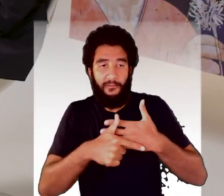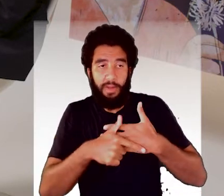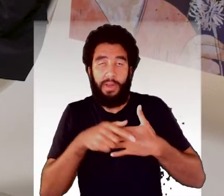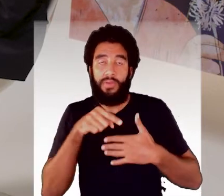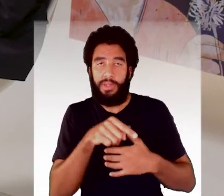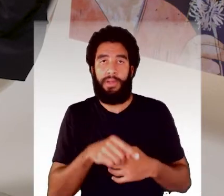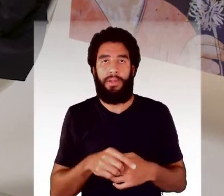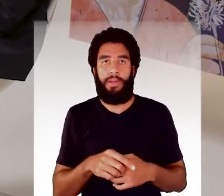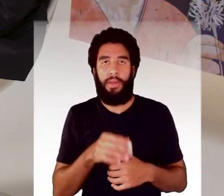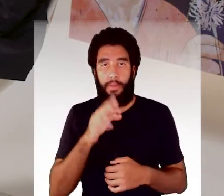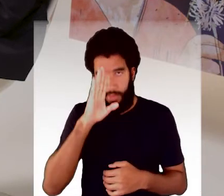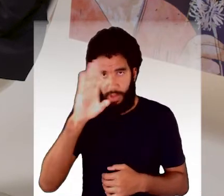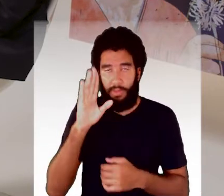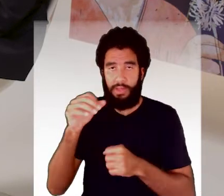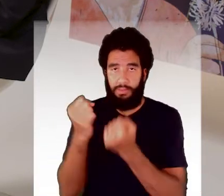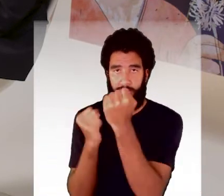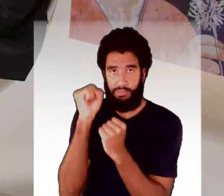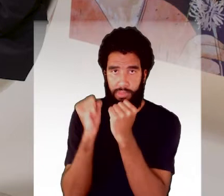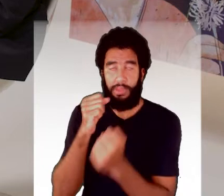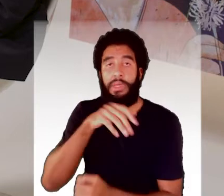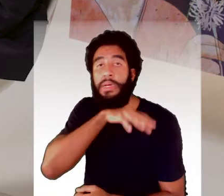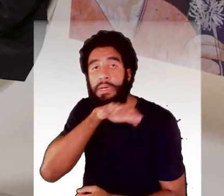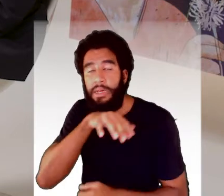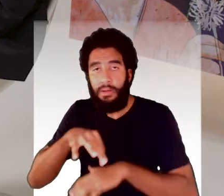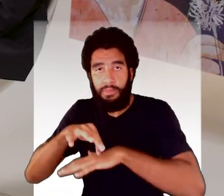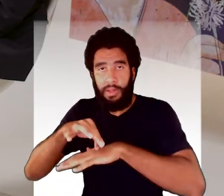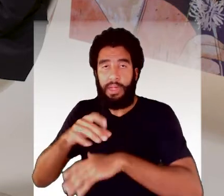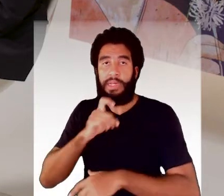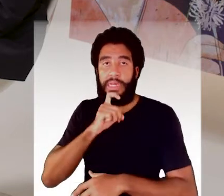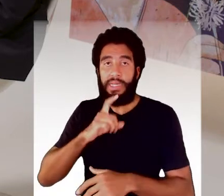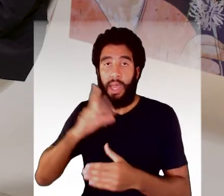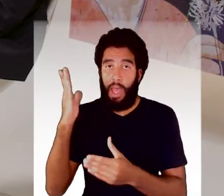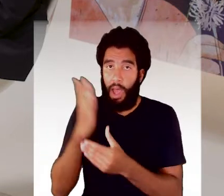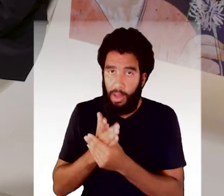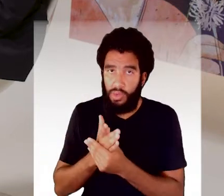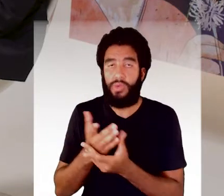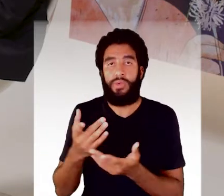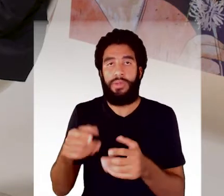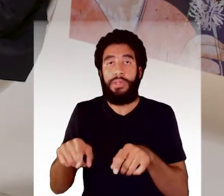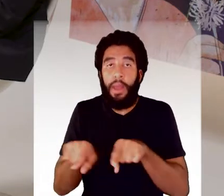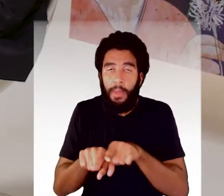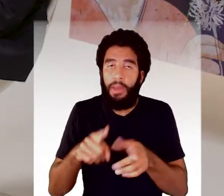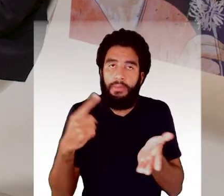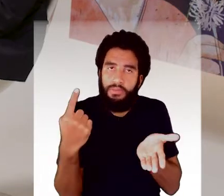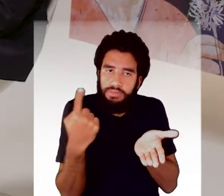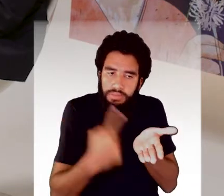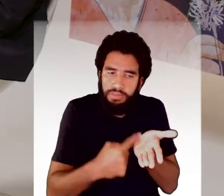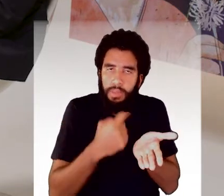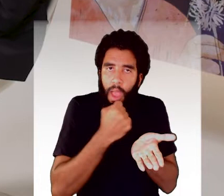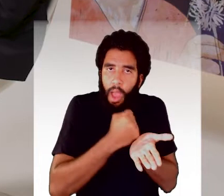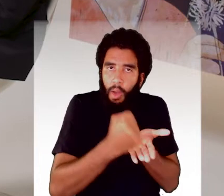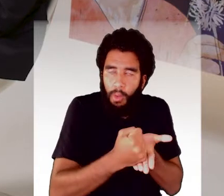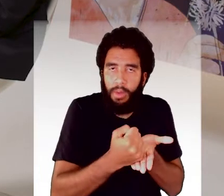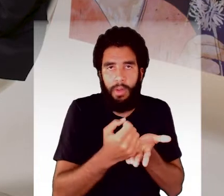a gente tem uma série de ações em casos individuais, tem uma série de acordos em que as empresas concordam